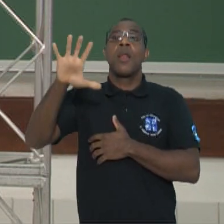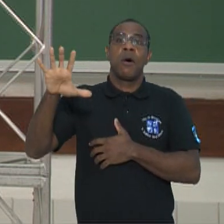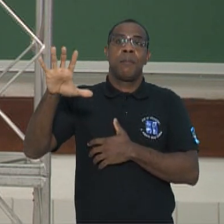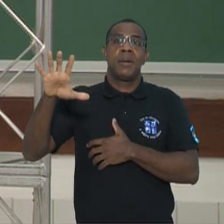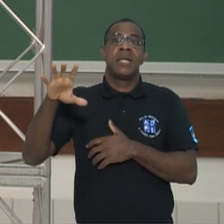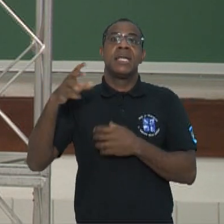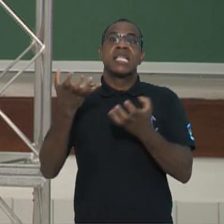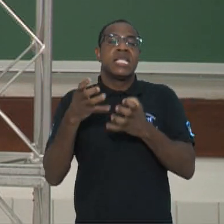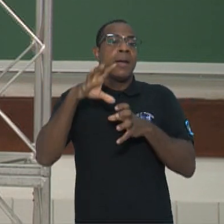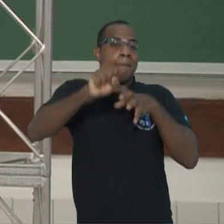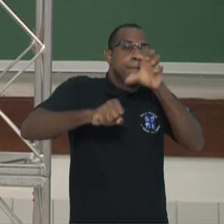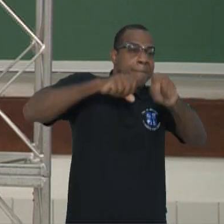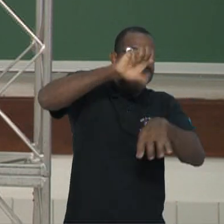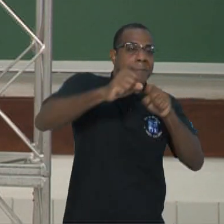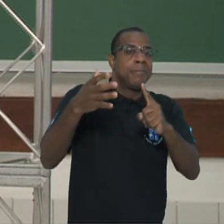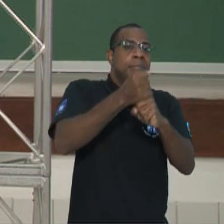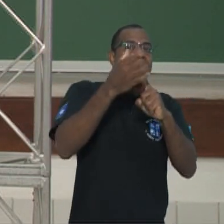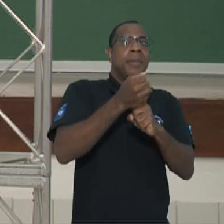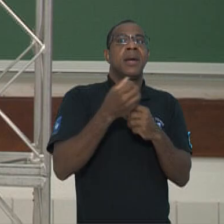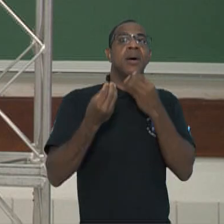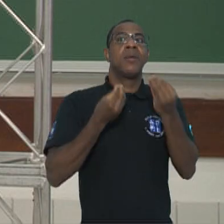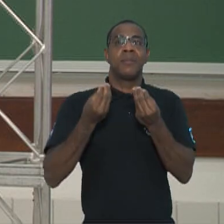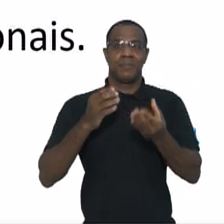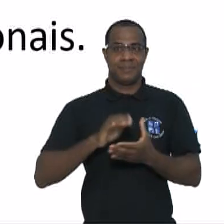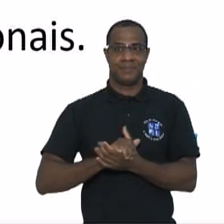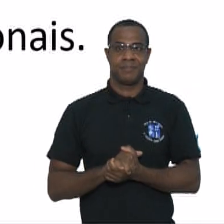dominação? Respondam lá e a gente já volta com a correção.